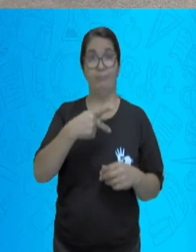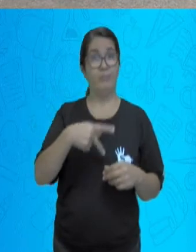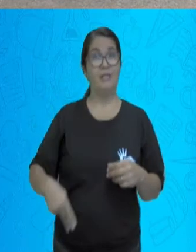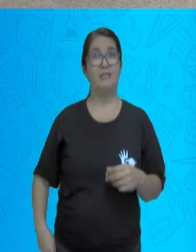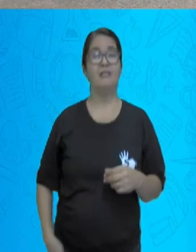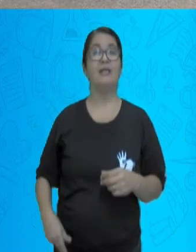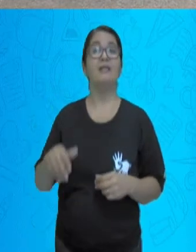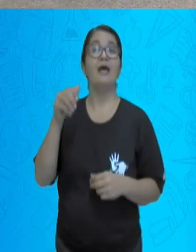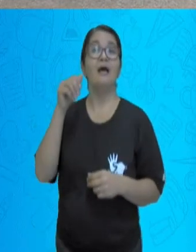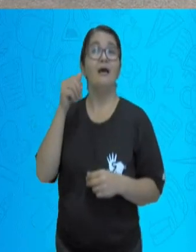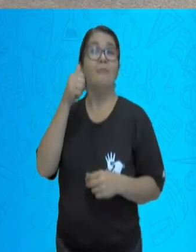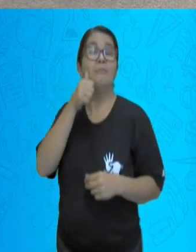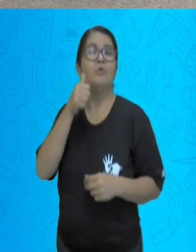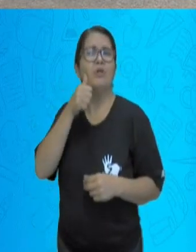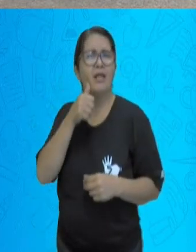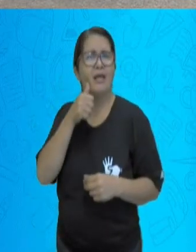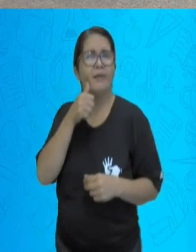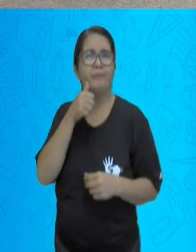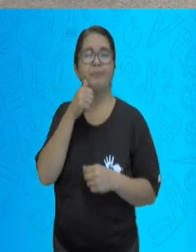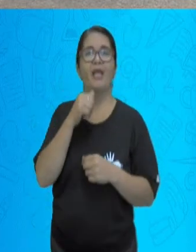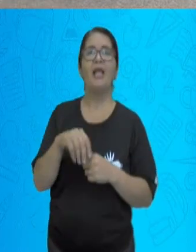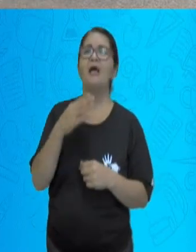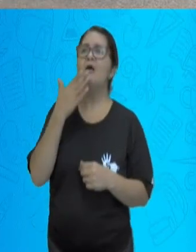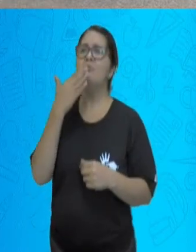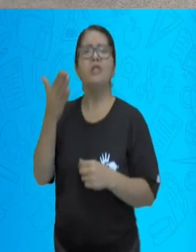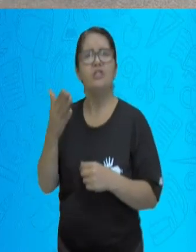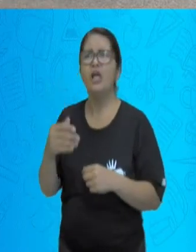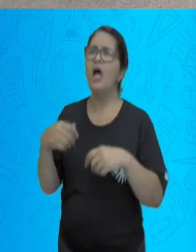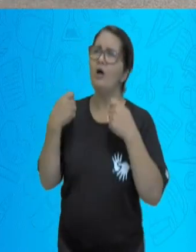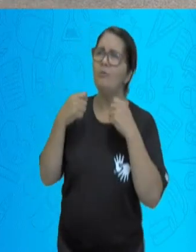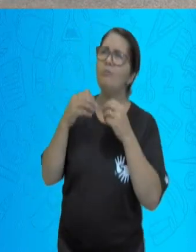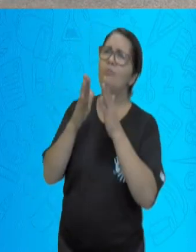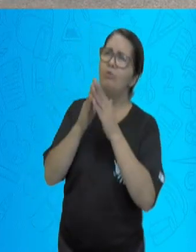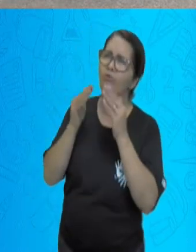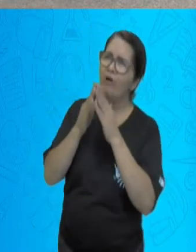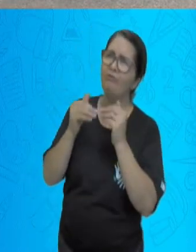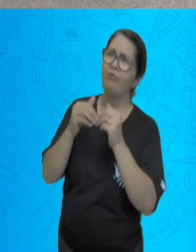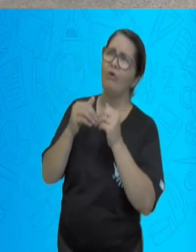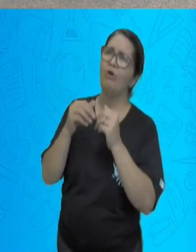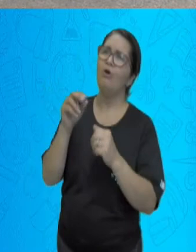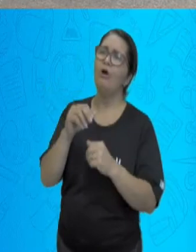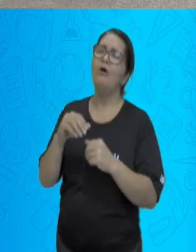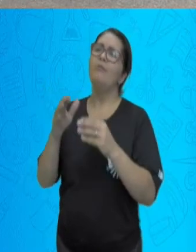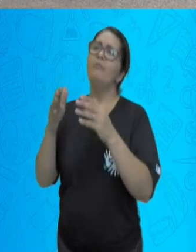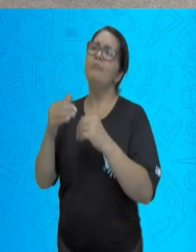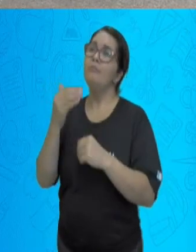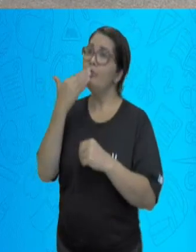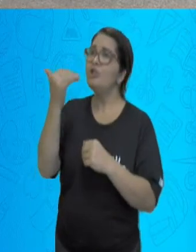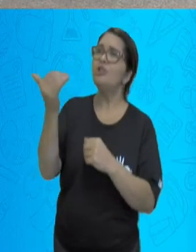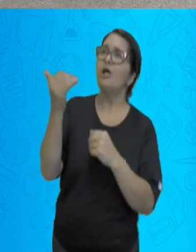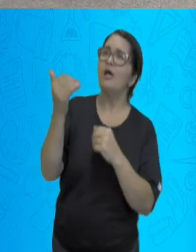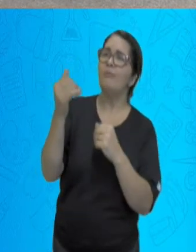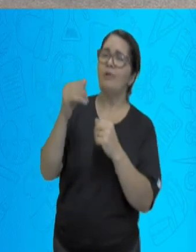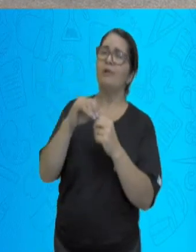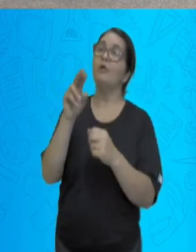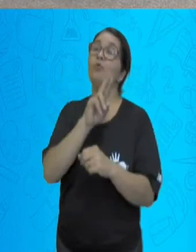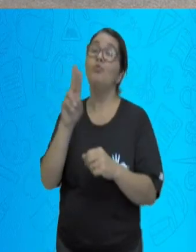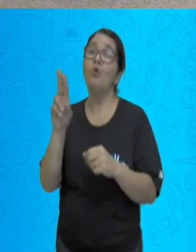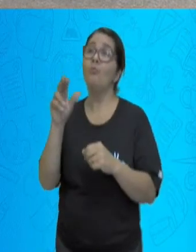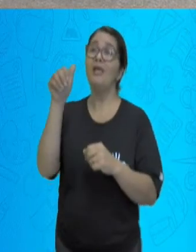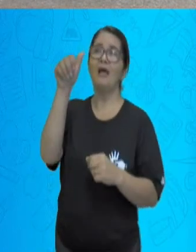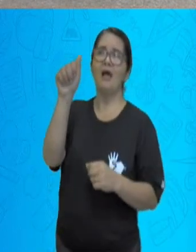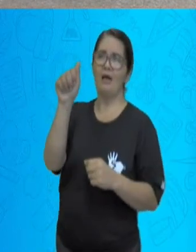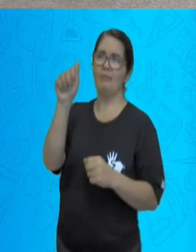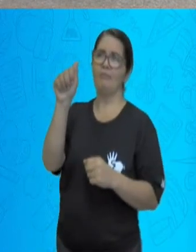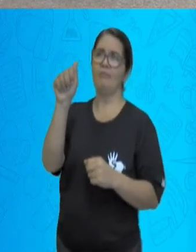presidenta, para marcar linguisticamente a ideia de que pela primeira vez na história